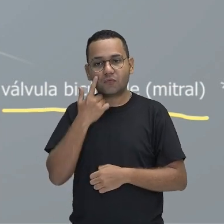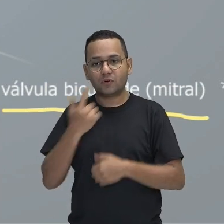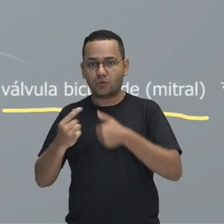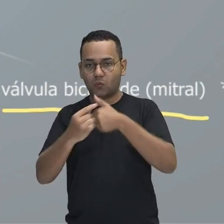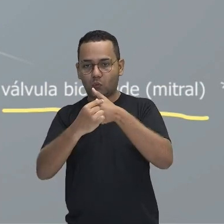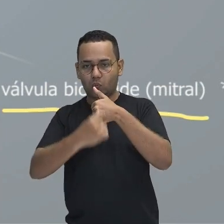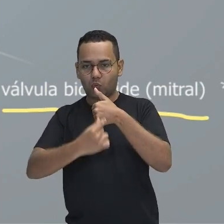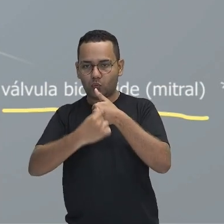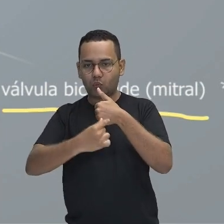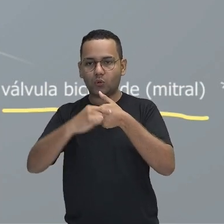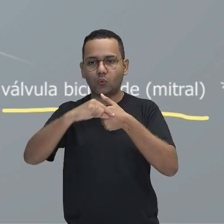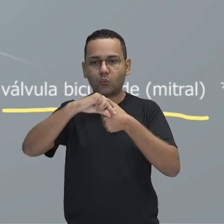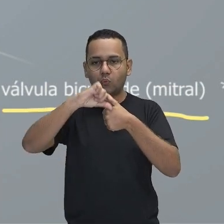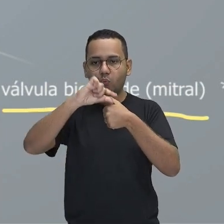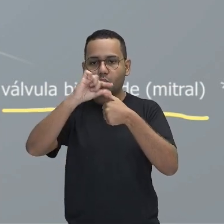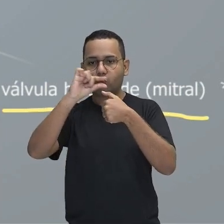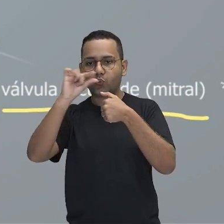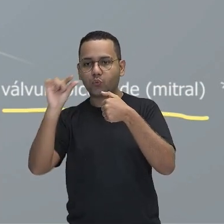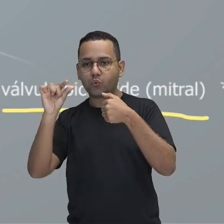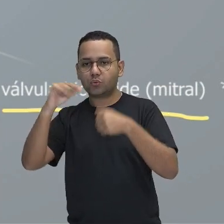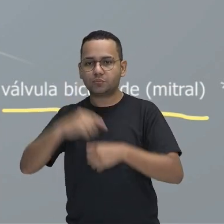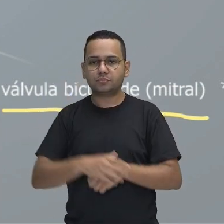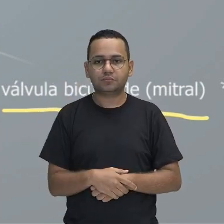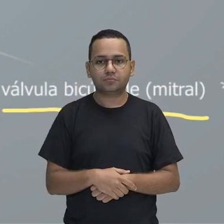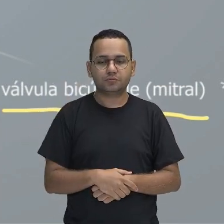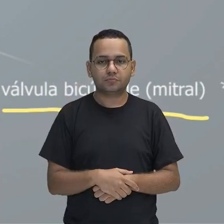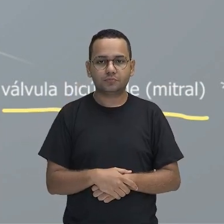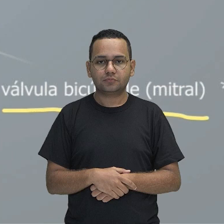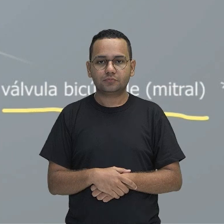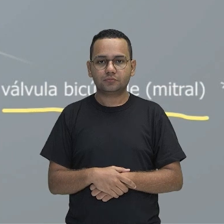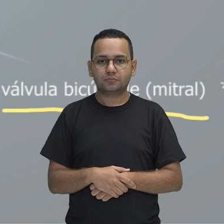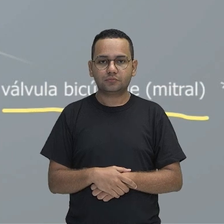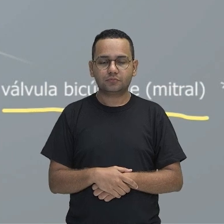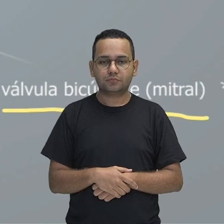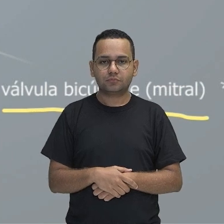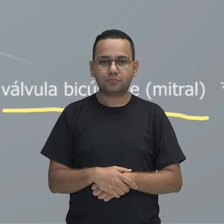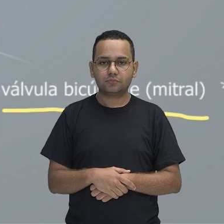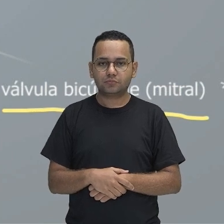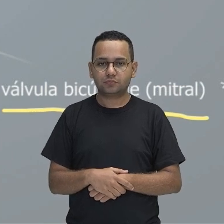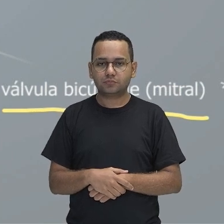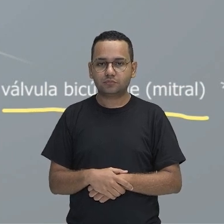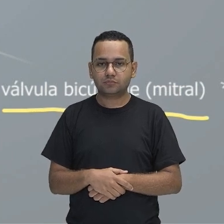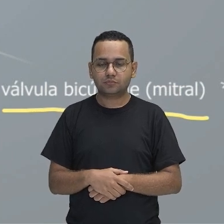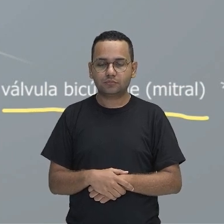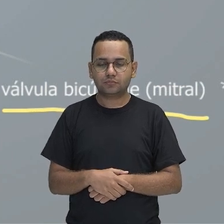Nós temos aqui também, chegou